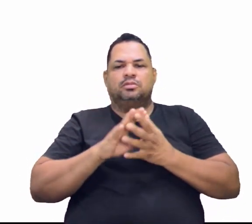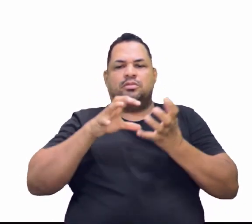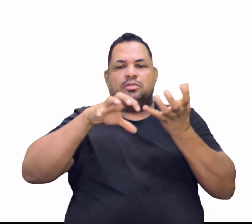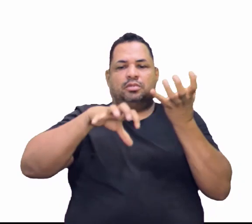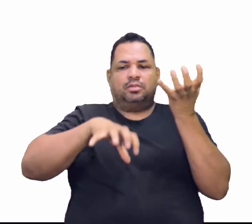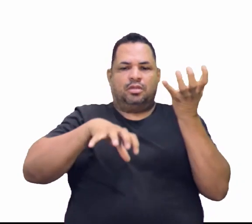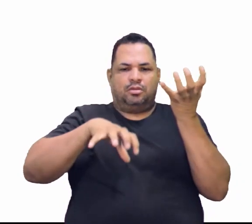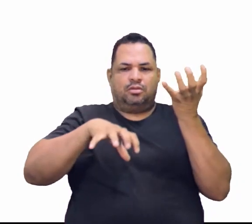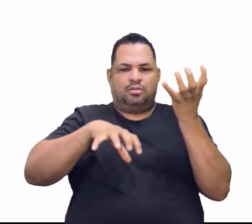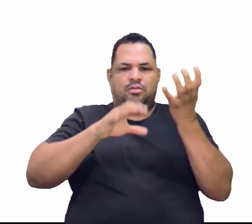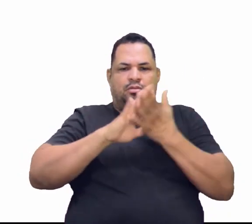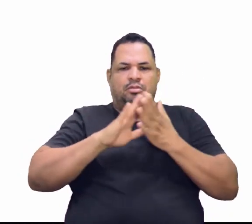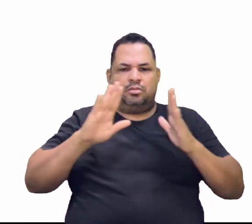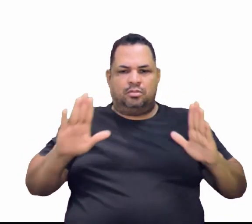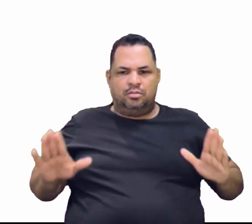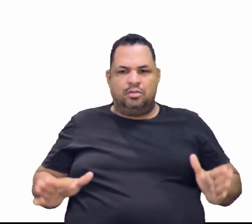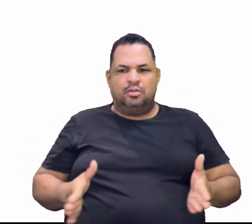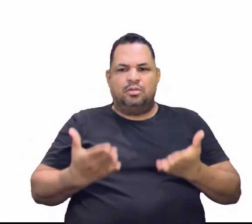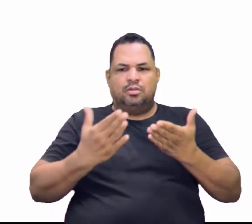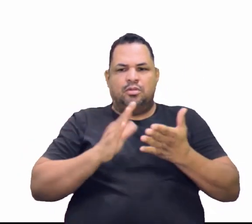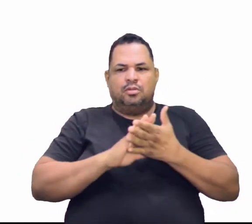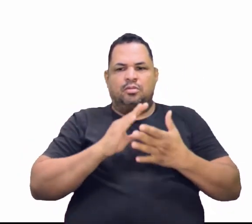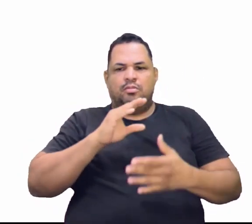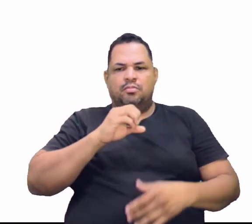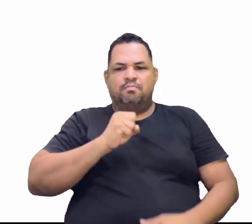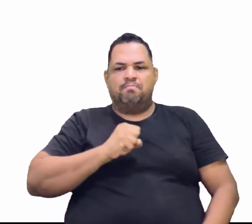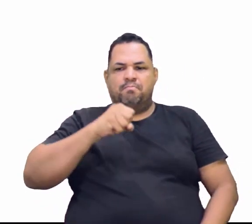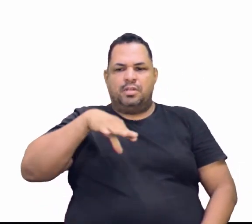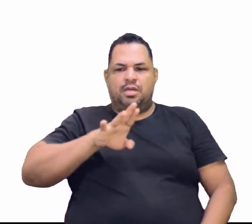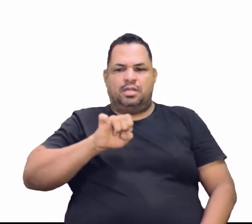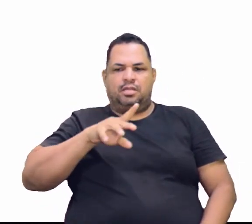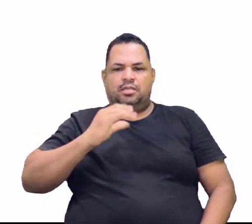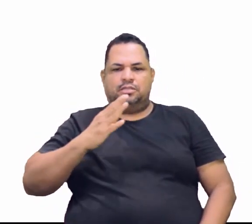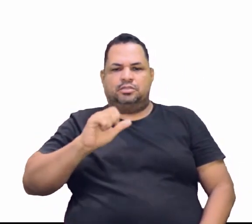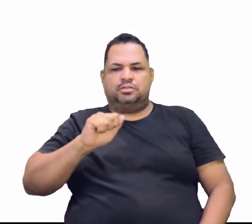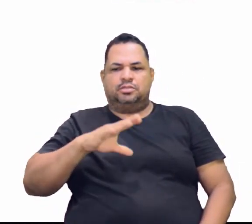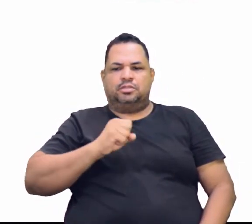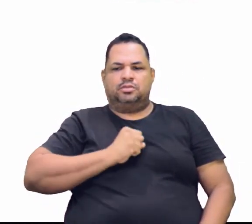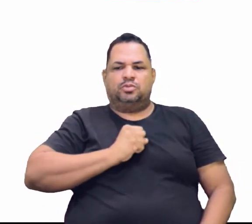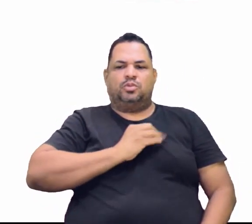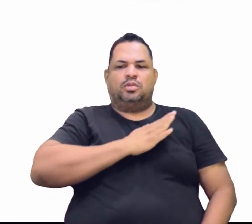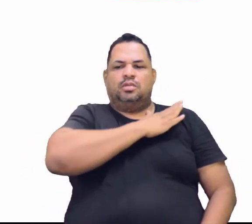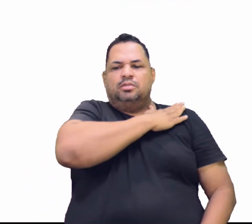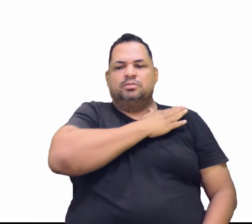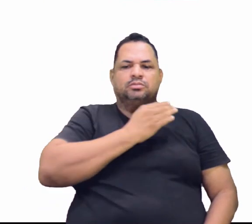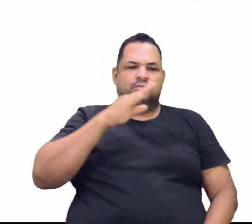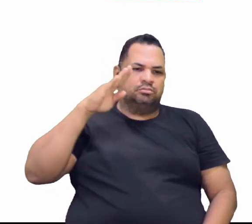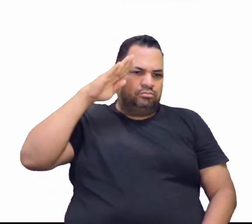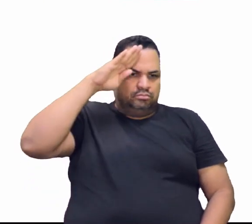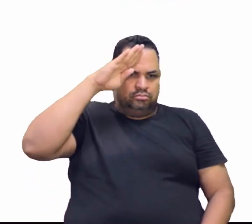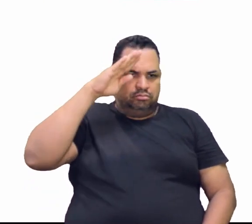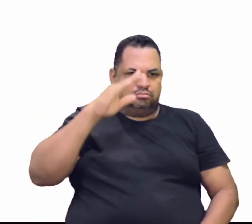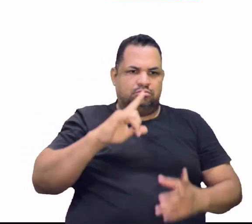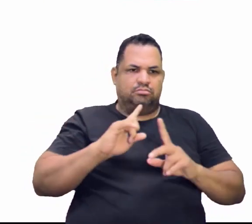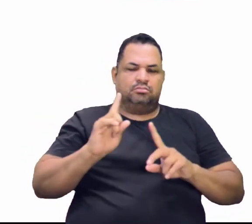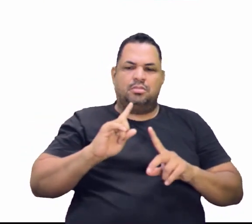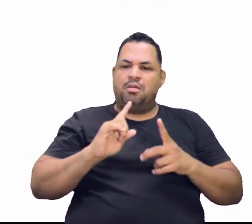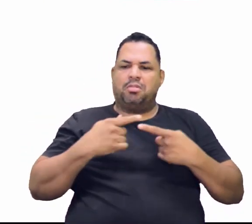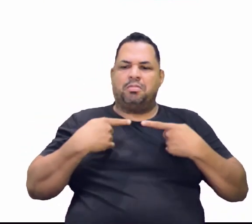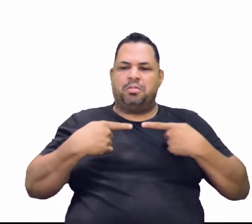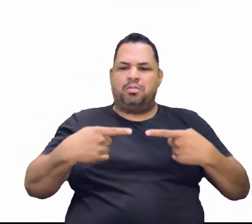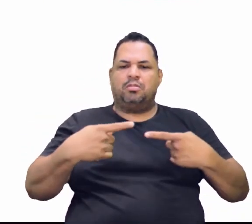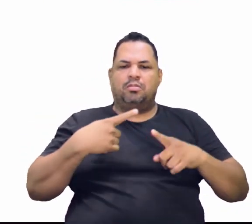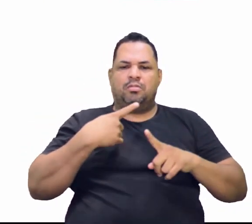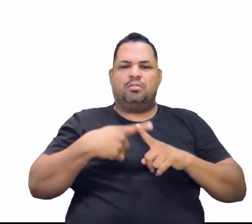Nacional promove Rondon como sendo o Marechal do Exército. Não porque ele enfrentou uma